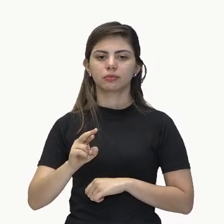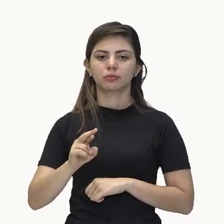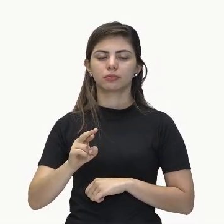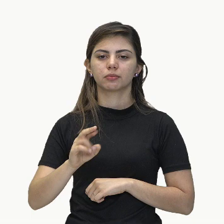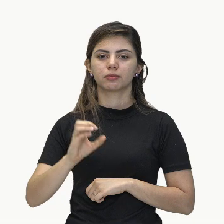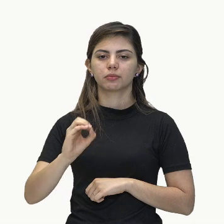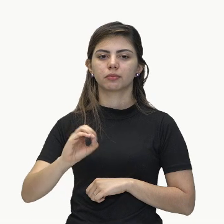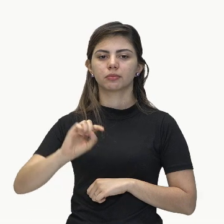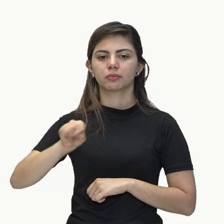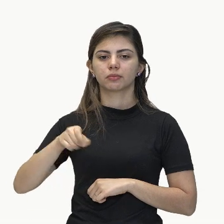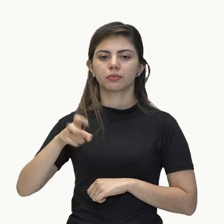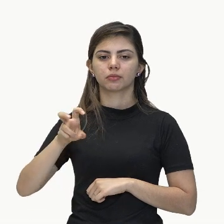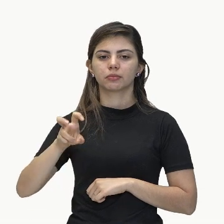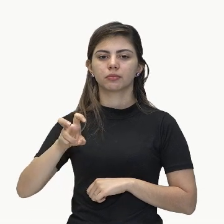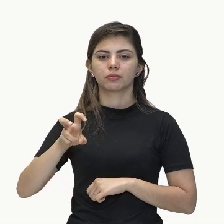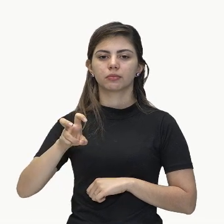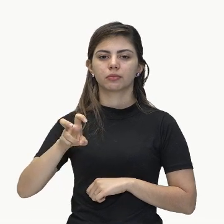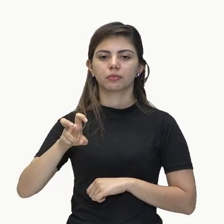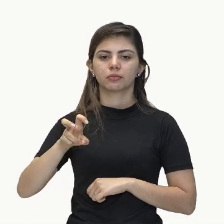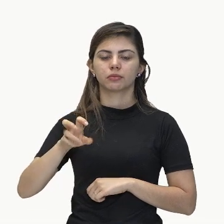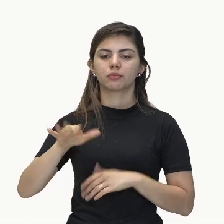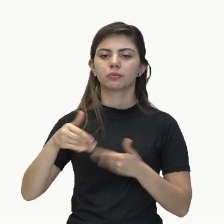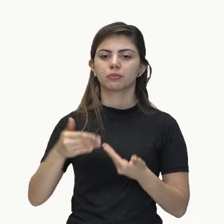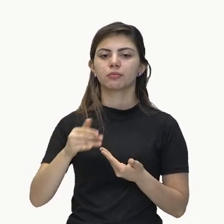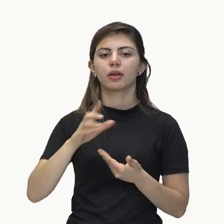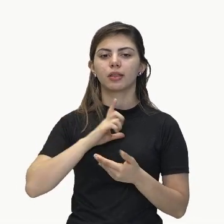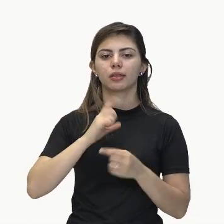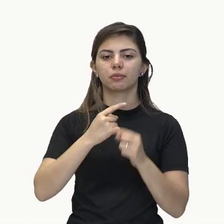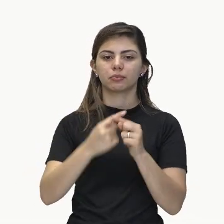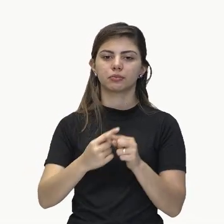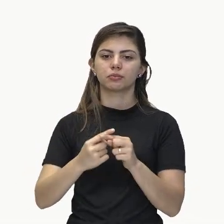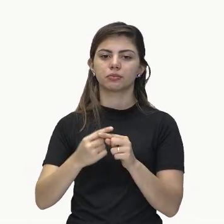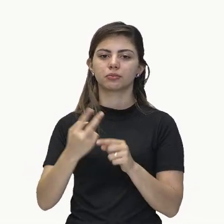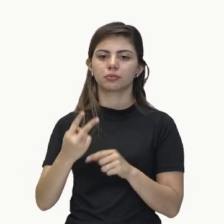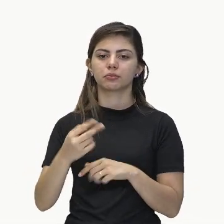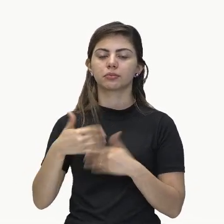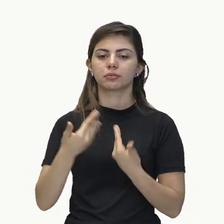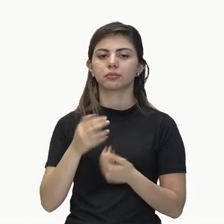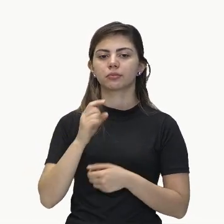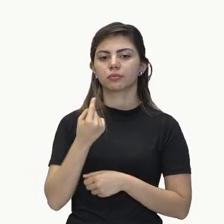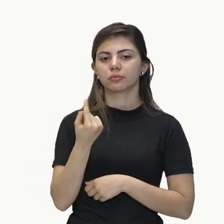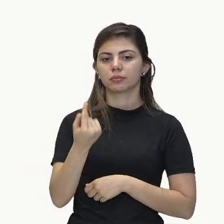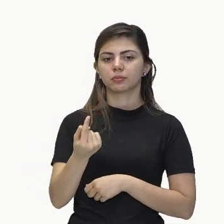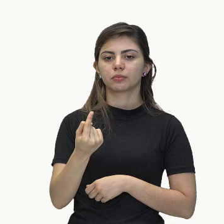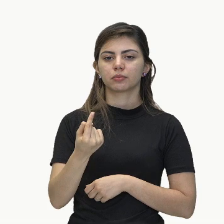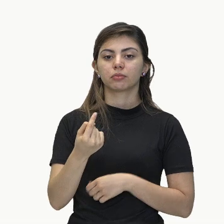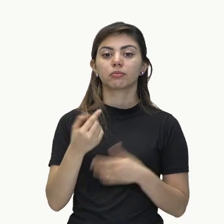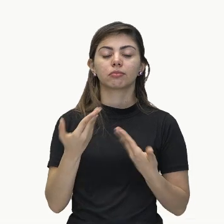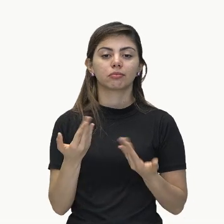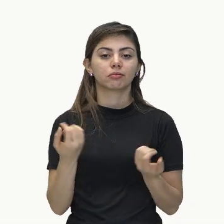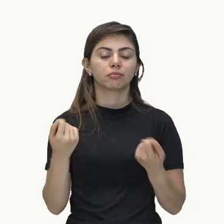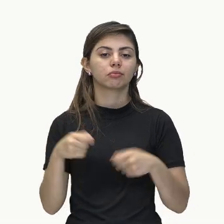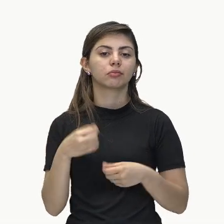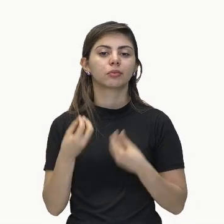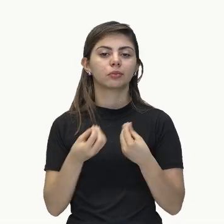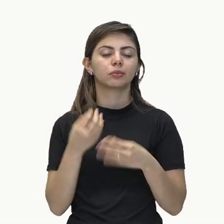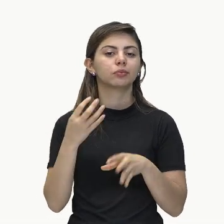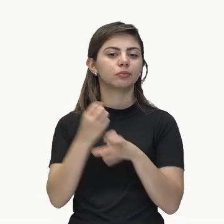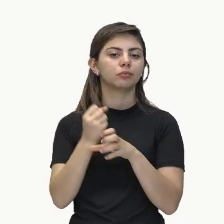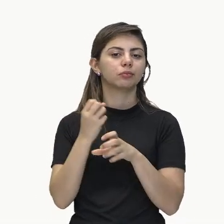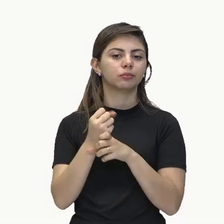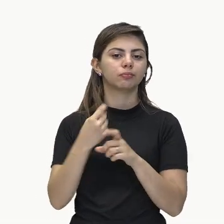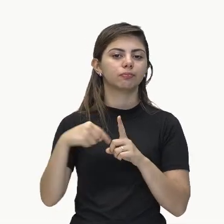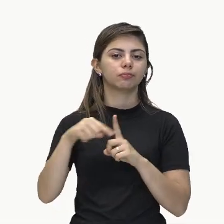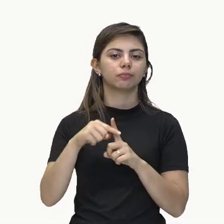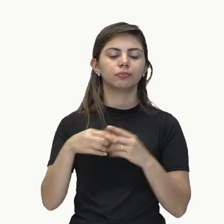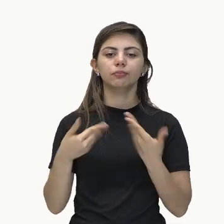mais. Se eu tenho duas moedas de 50 centavos, eu tenho R$1. O que significa que agora eu posso somar. E